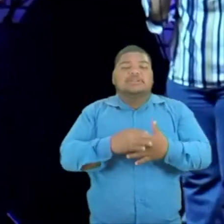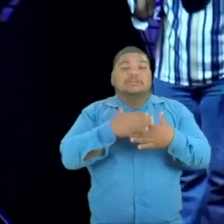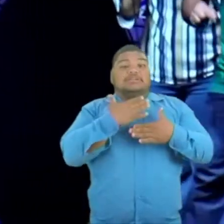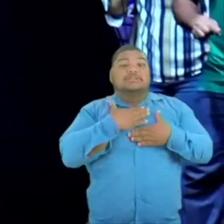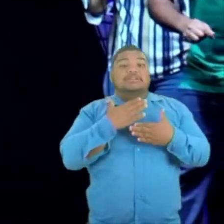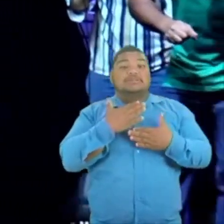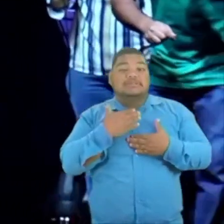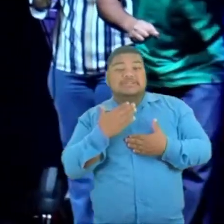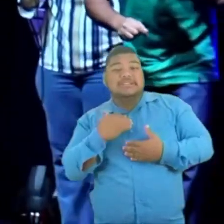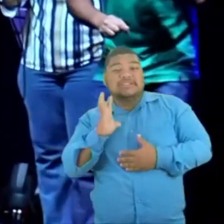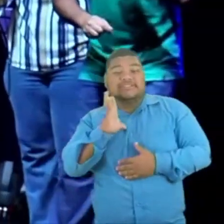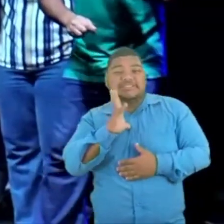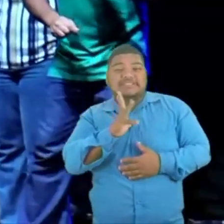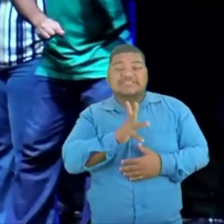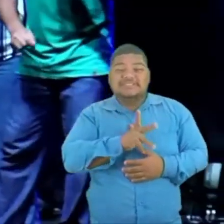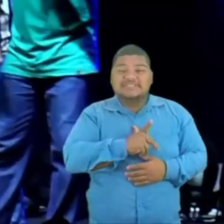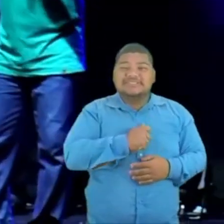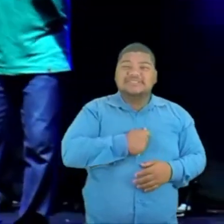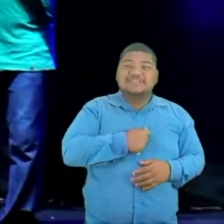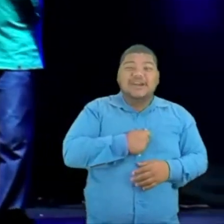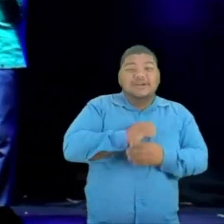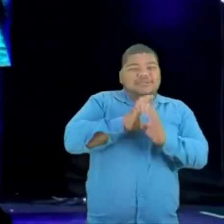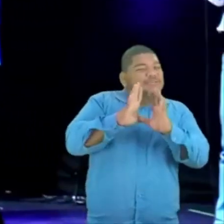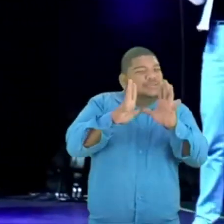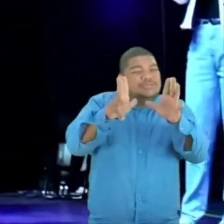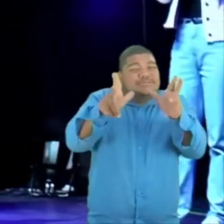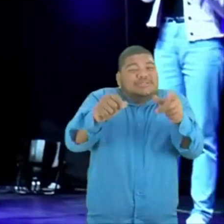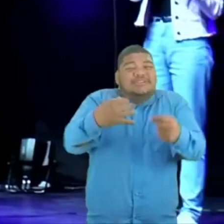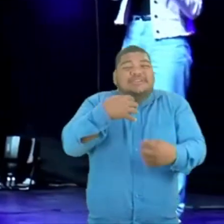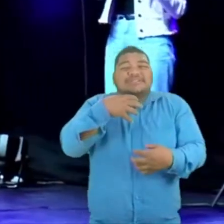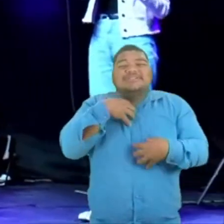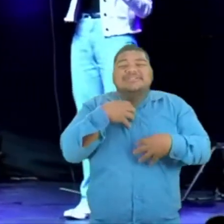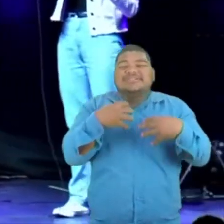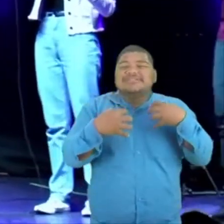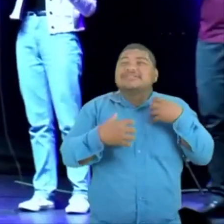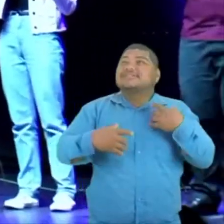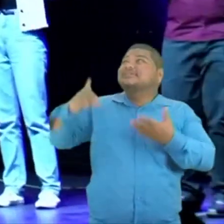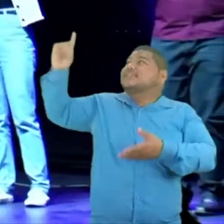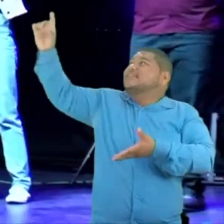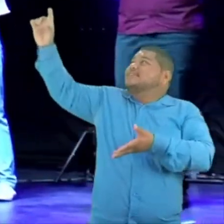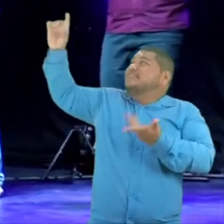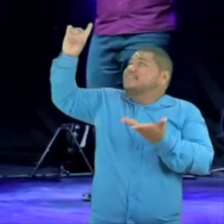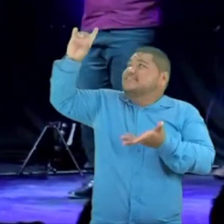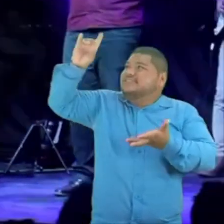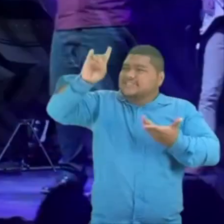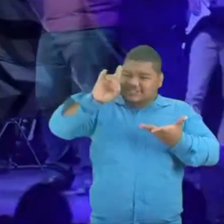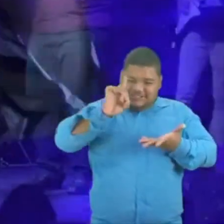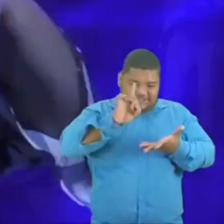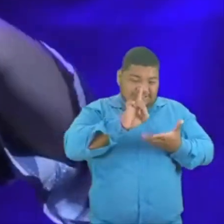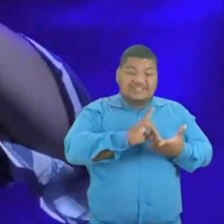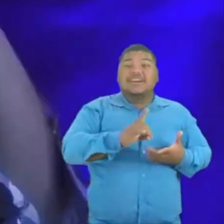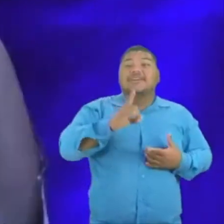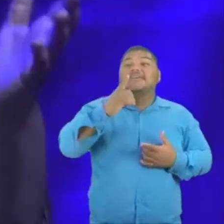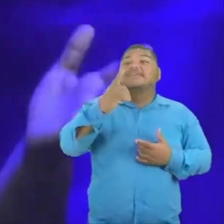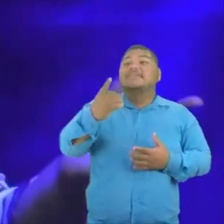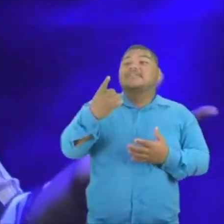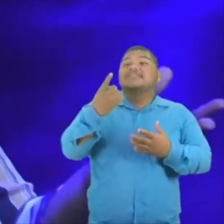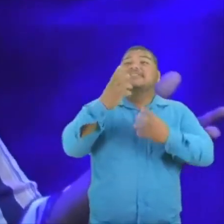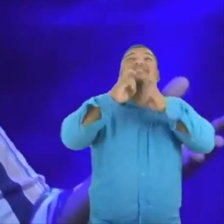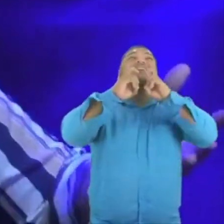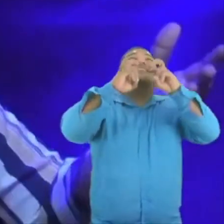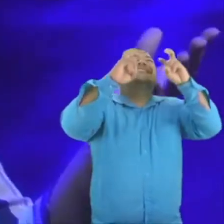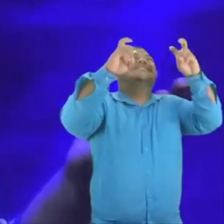Jesus, és meu Salvador. Tudo que eu sou, Tudo que somos vem de Ti. Eu